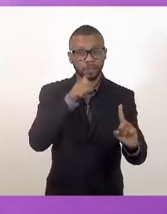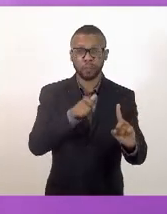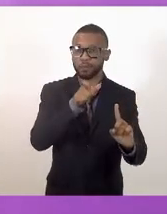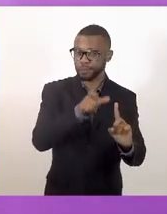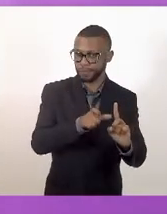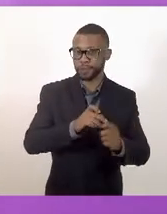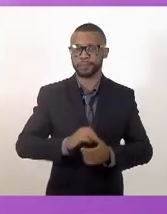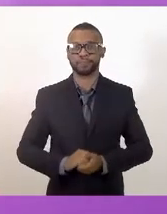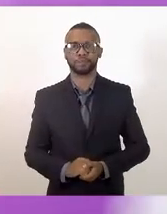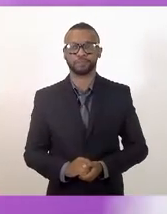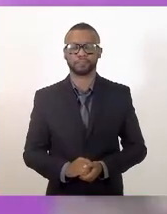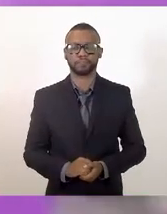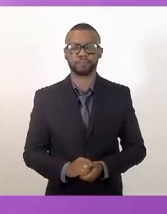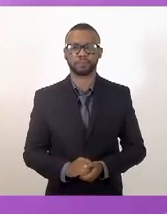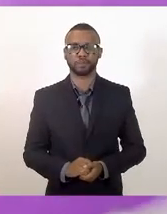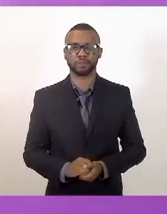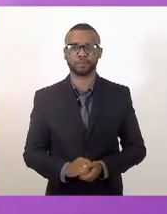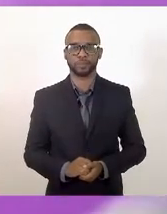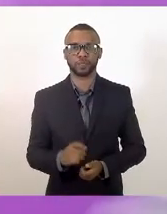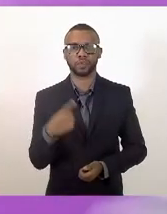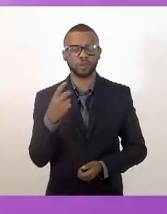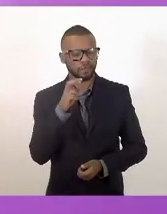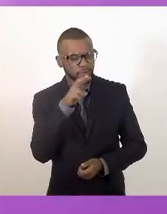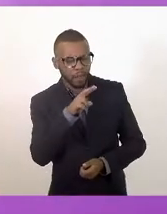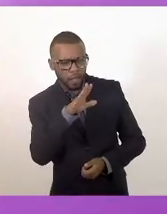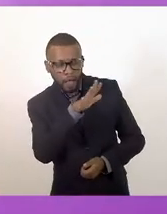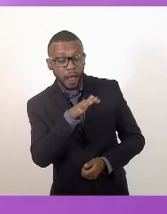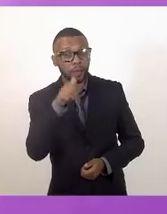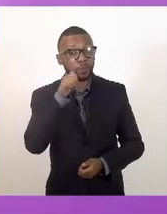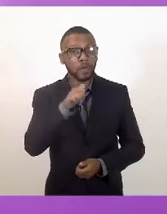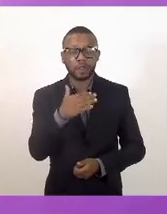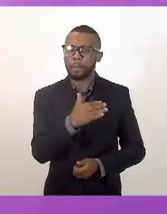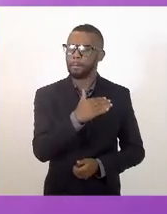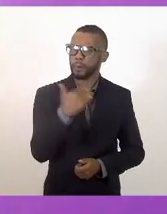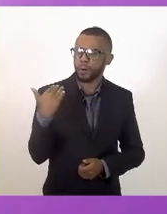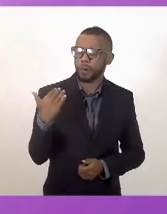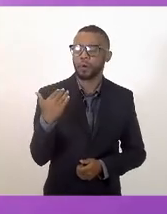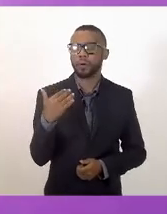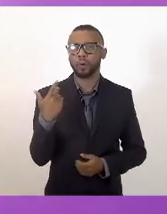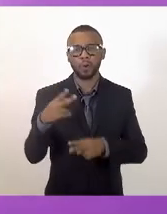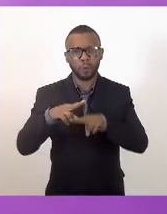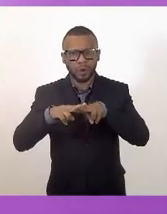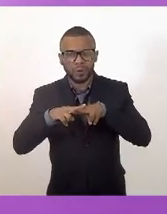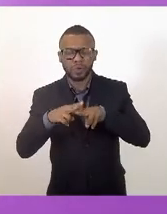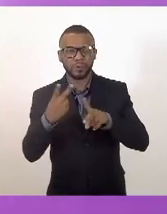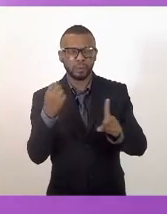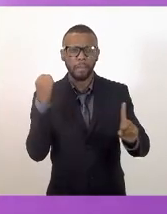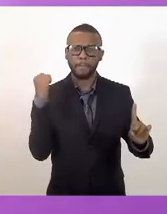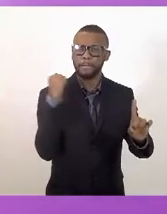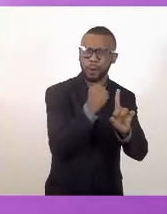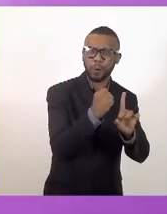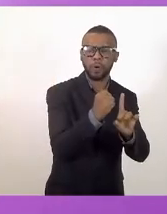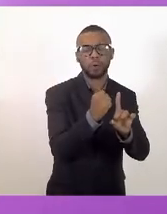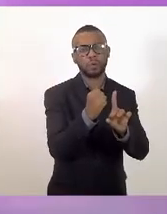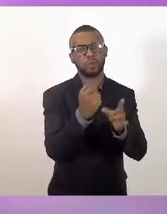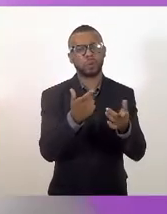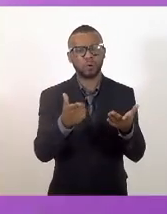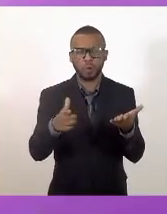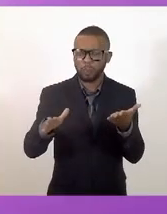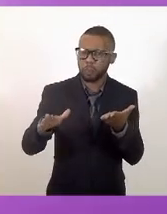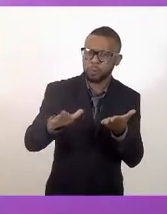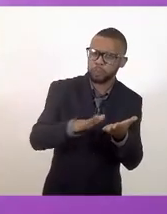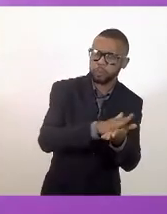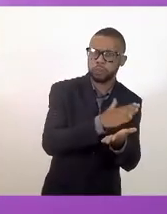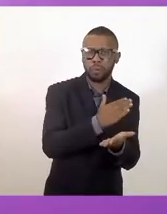mulher. Nós estamos vendo as mulheres morrerem de feminicídio todo santo dia. Eu,